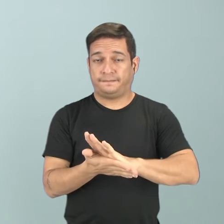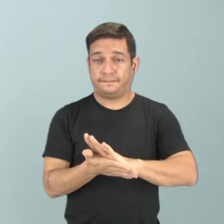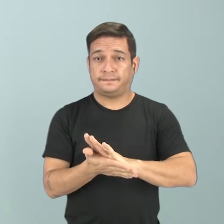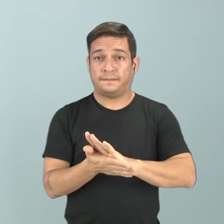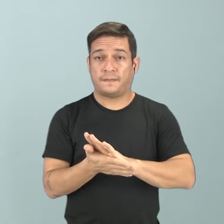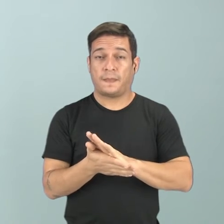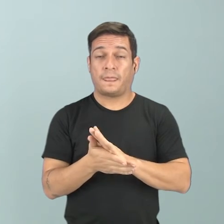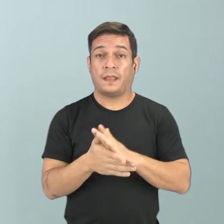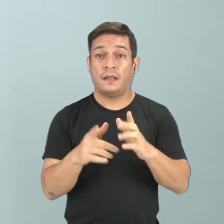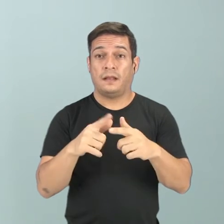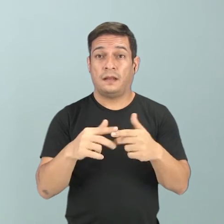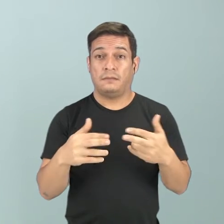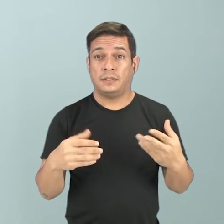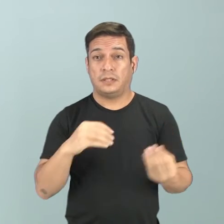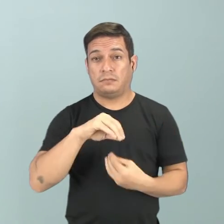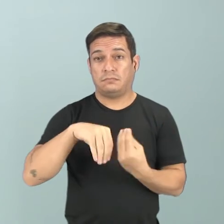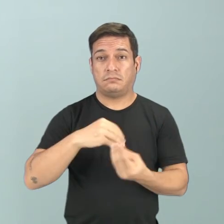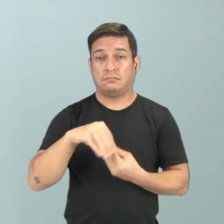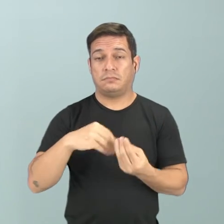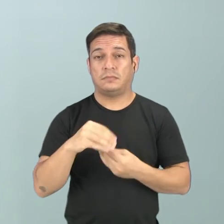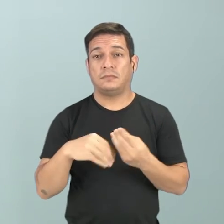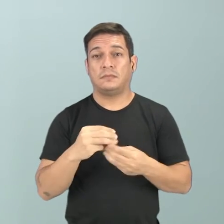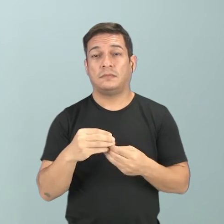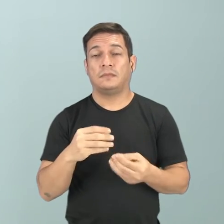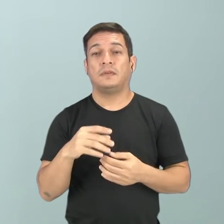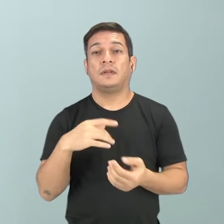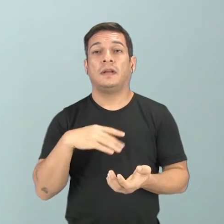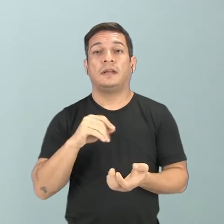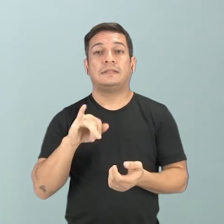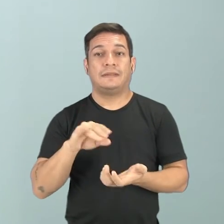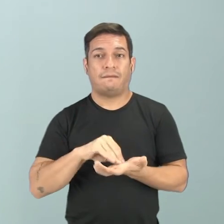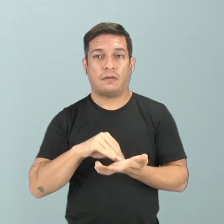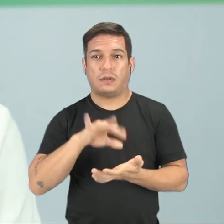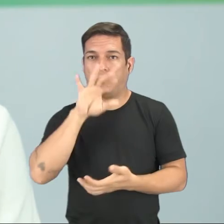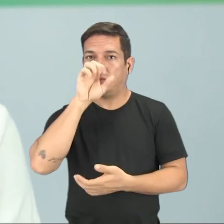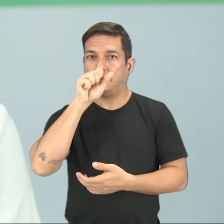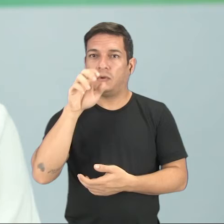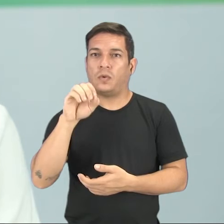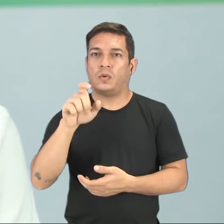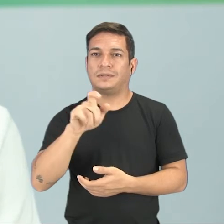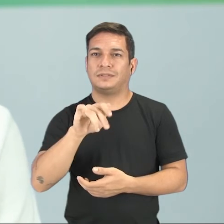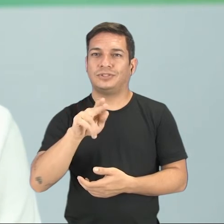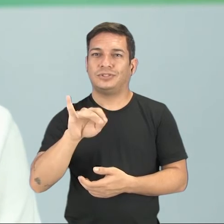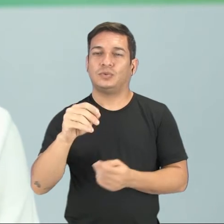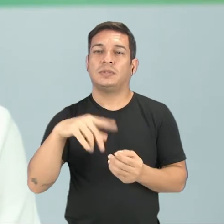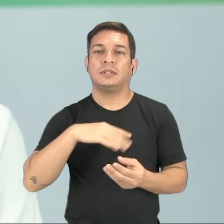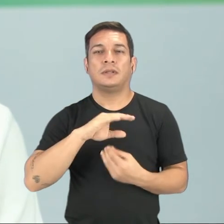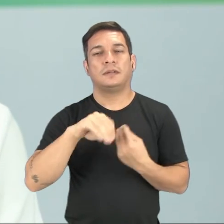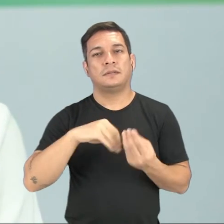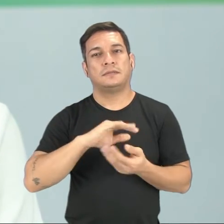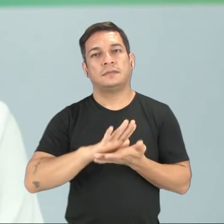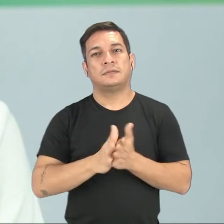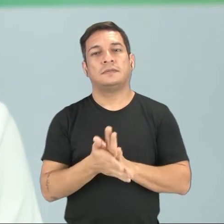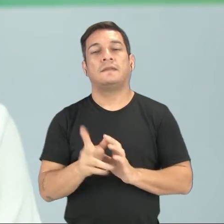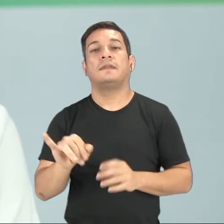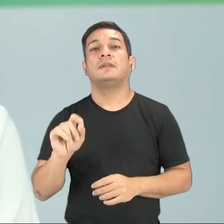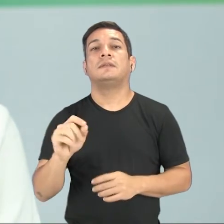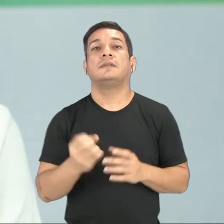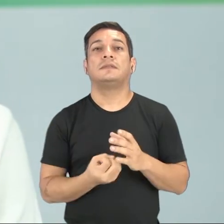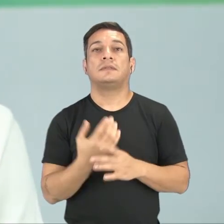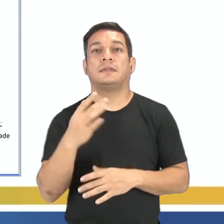a matéria orgânica na ausência de oxigênio. E essa digestão ela vai